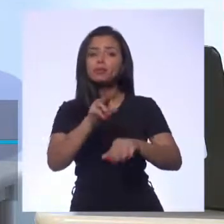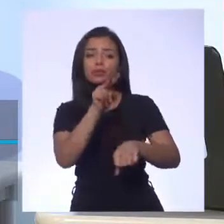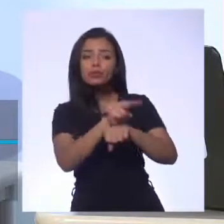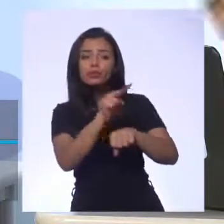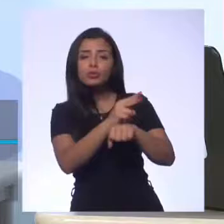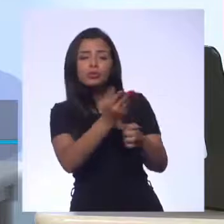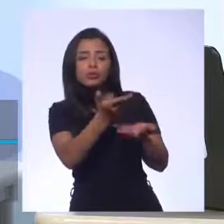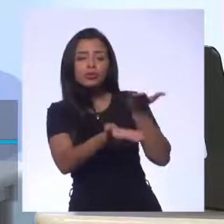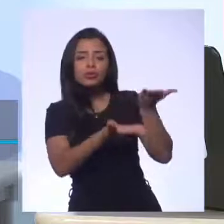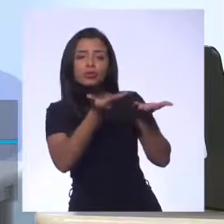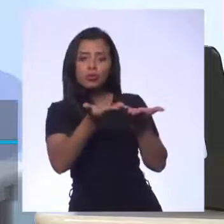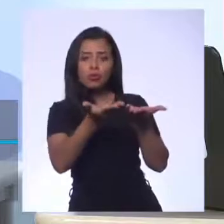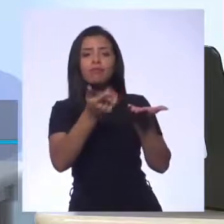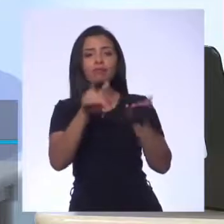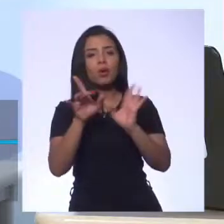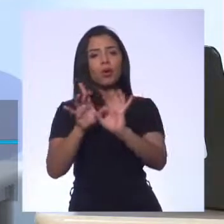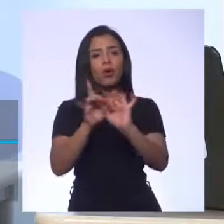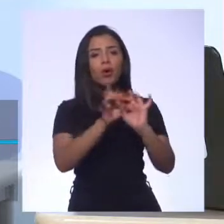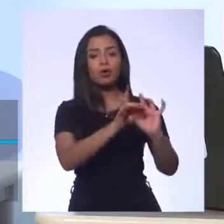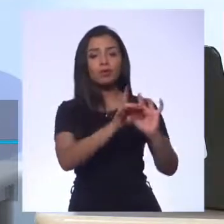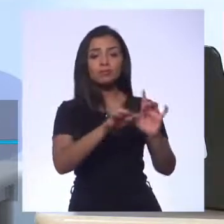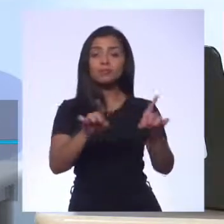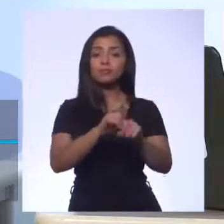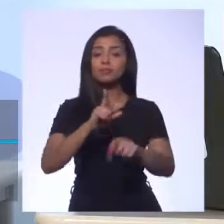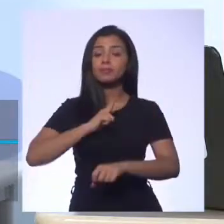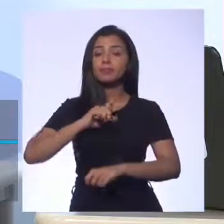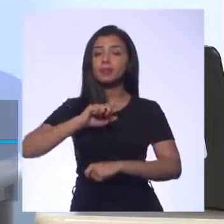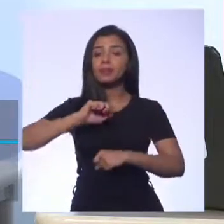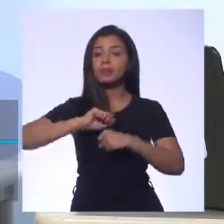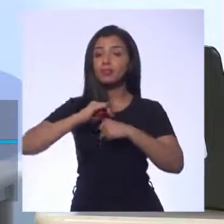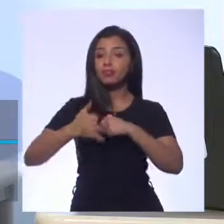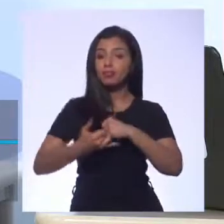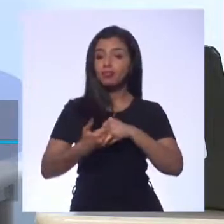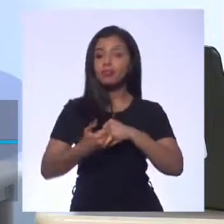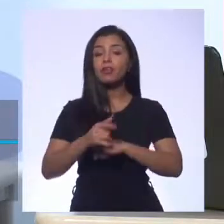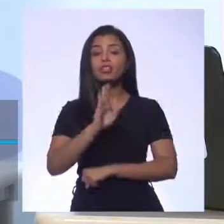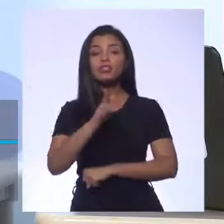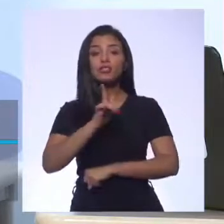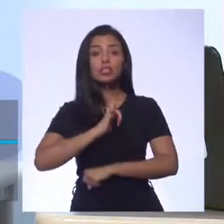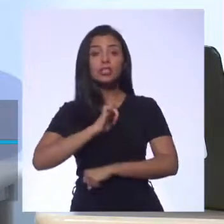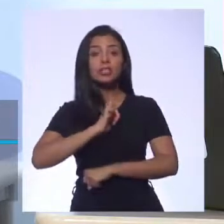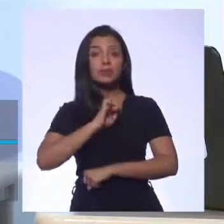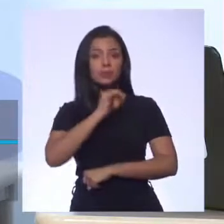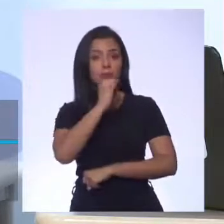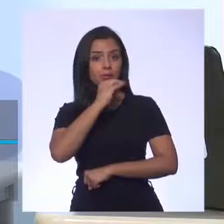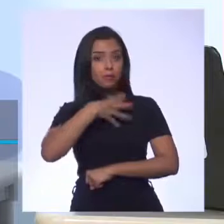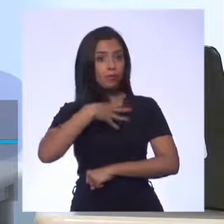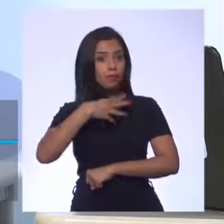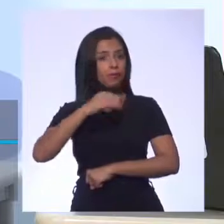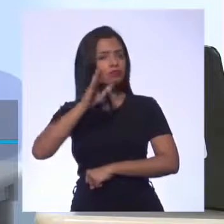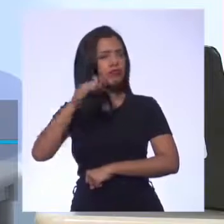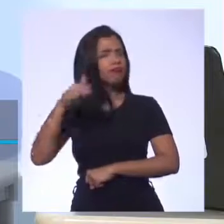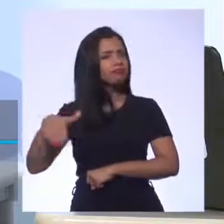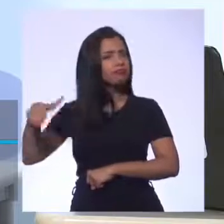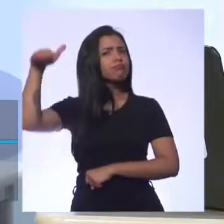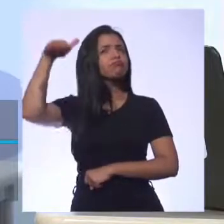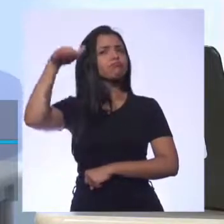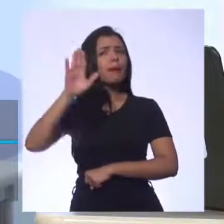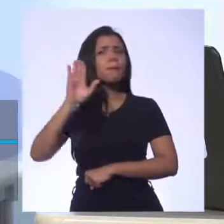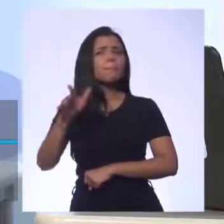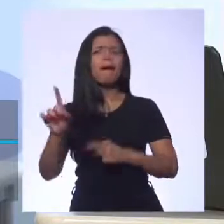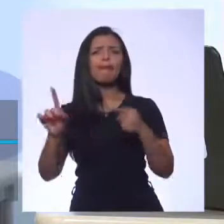contexto. E nós temos também outros adjetivos aí. Os filhos já estão grandinhos. E mesmo os filhos grandinhos,